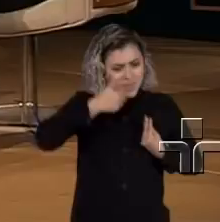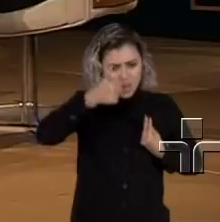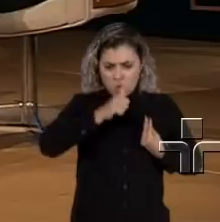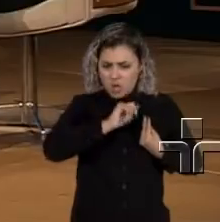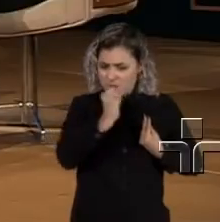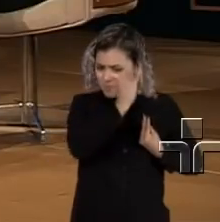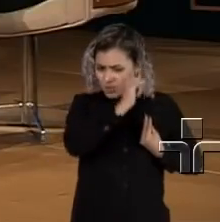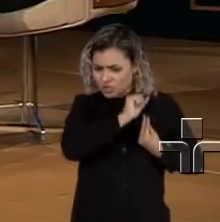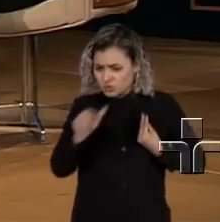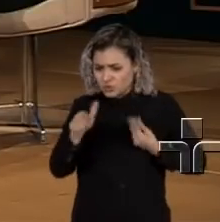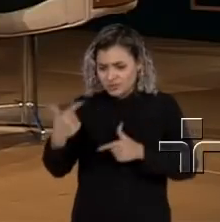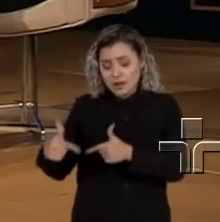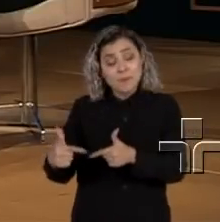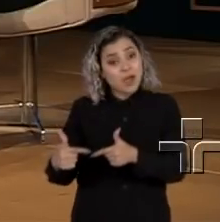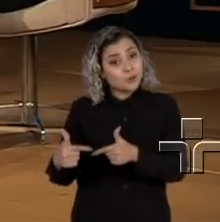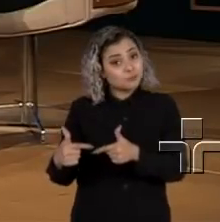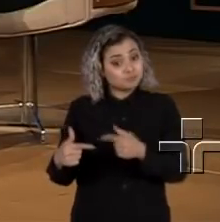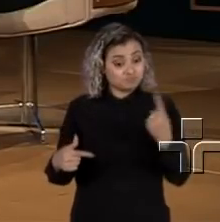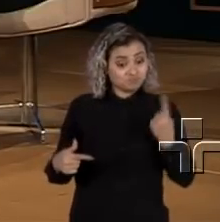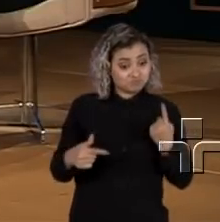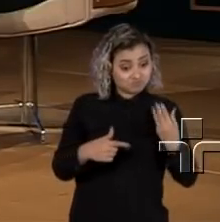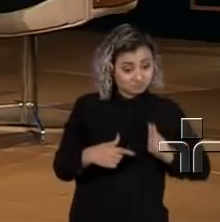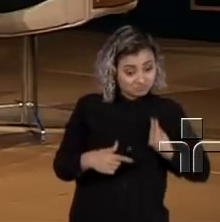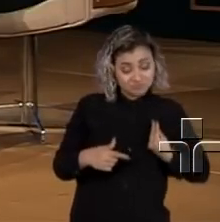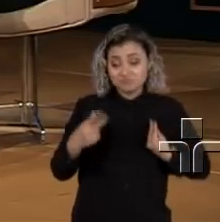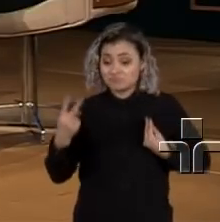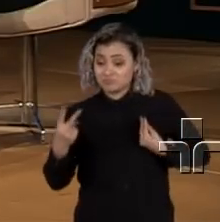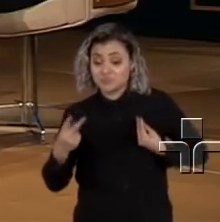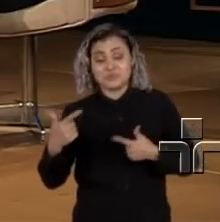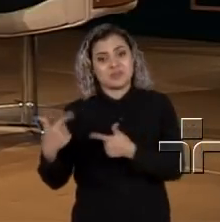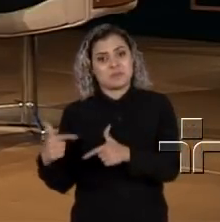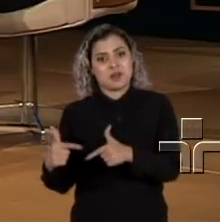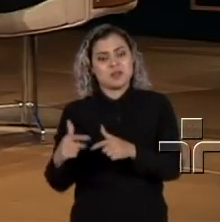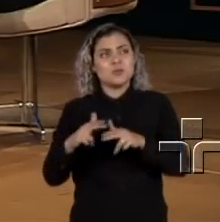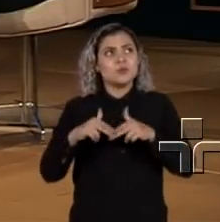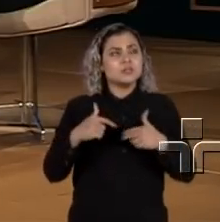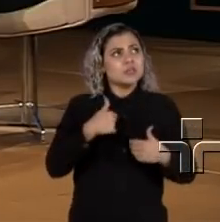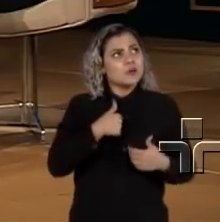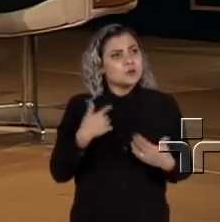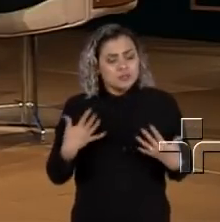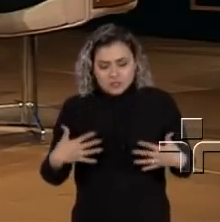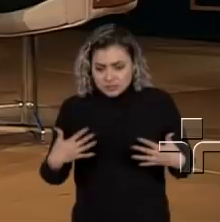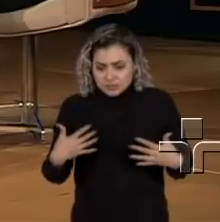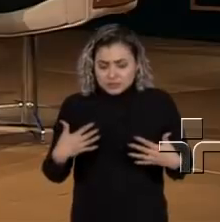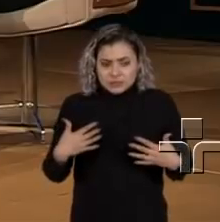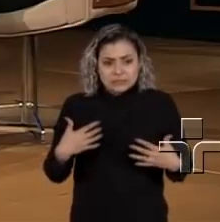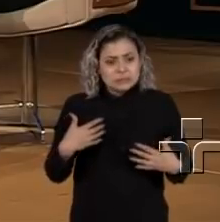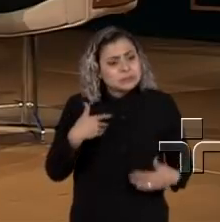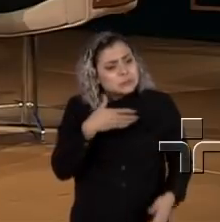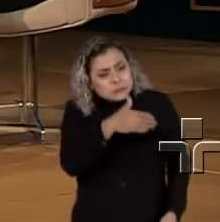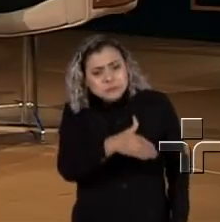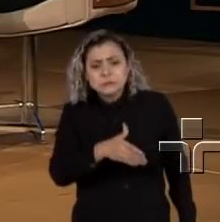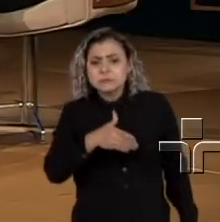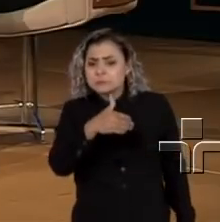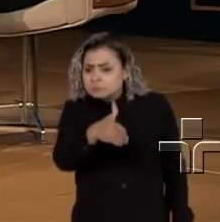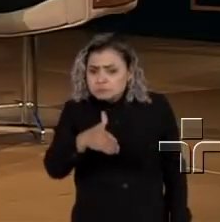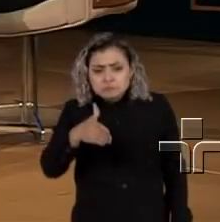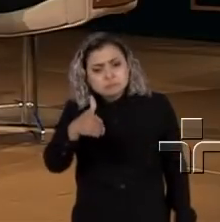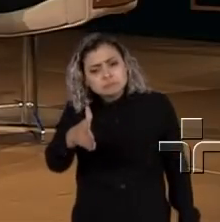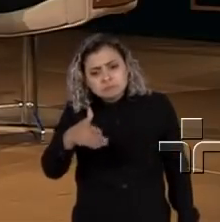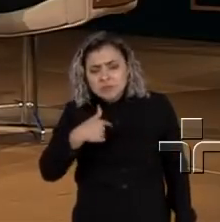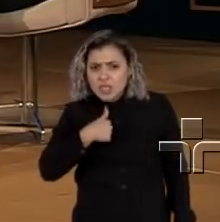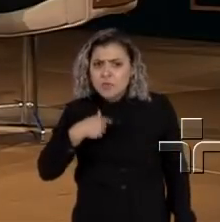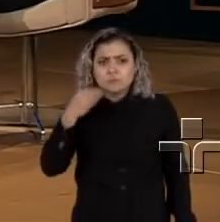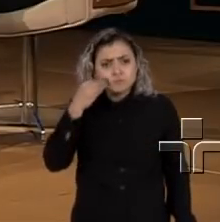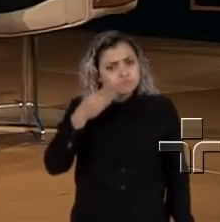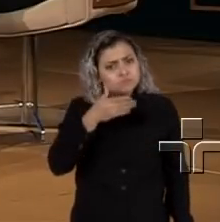trabalho. E isso me fez, então, ficar caminhando. Caminhando, que eu digo, é andando como um ser humano normal,